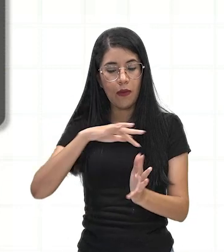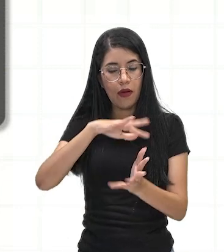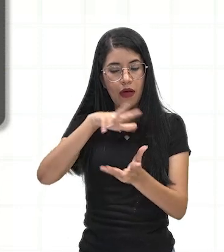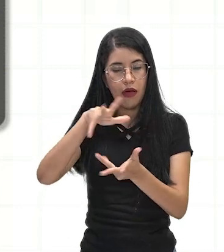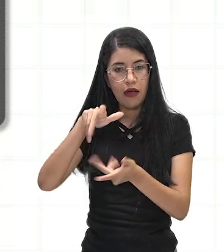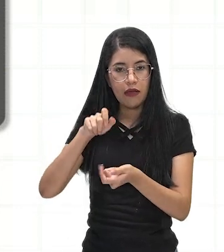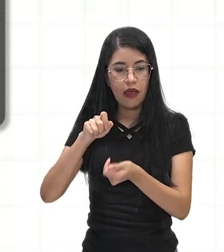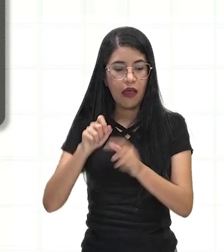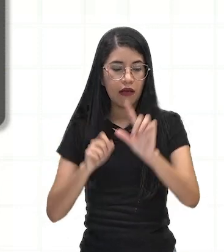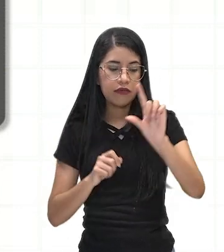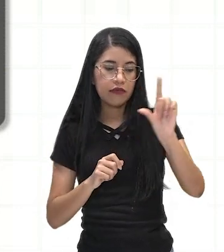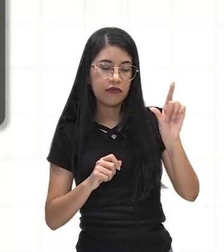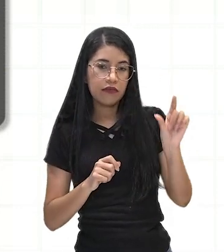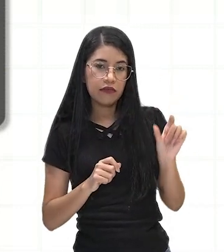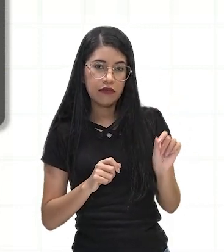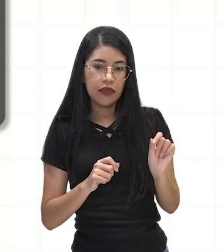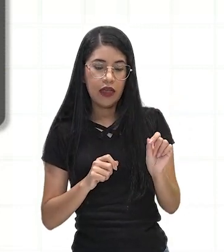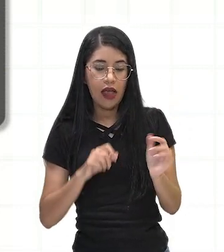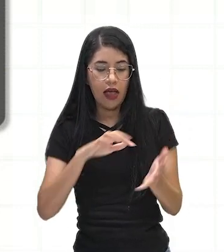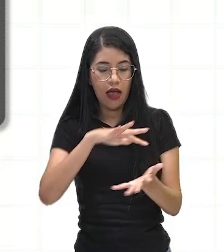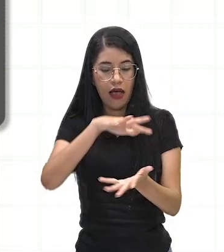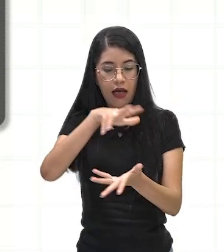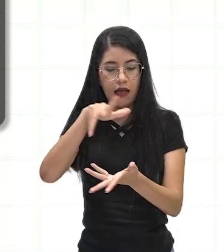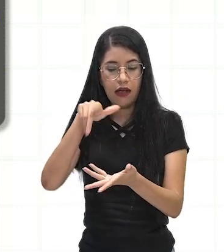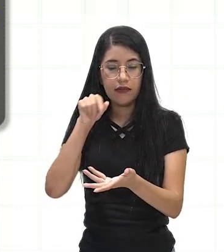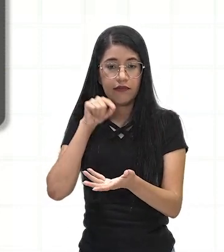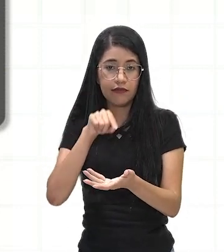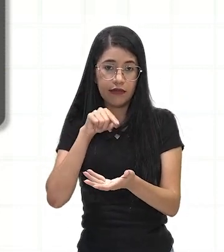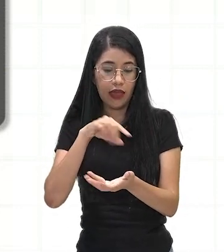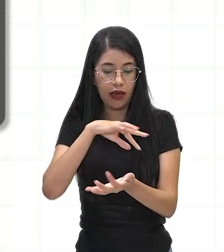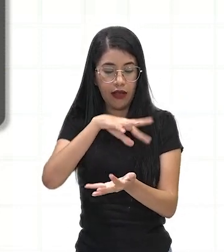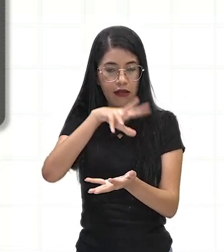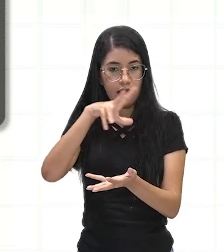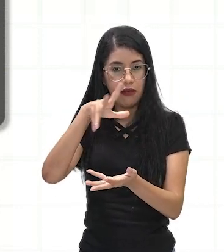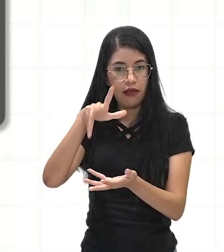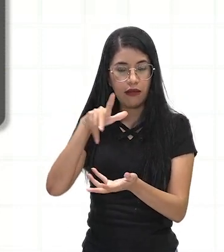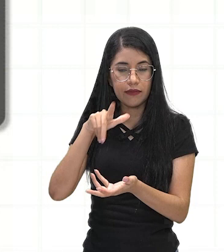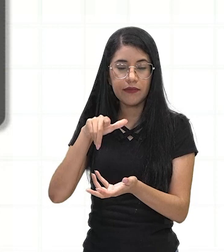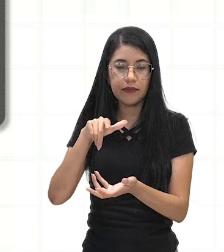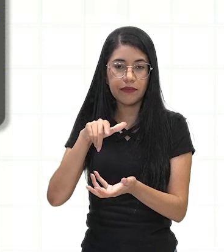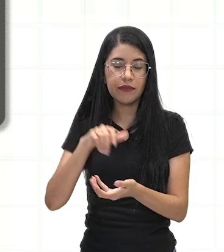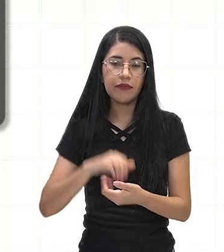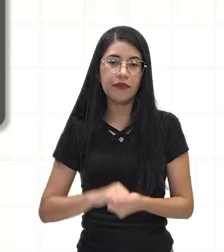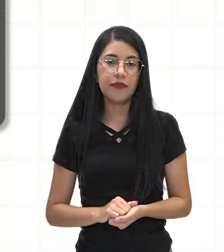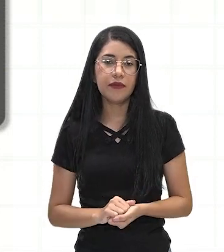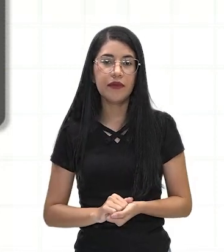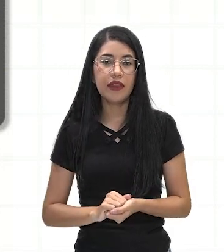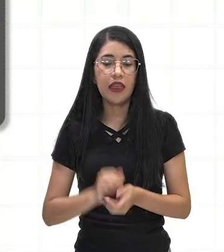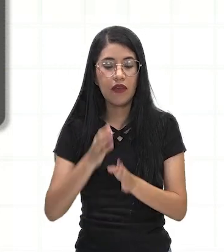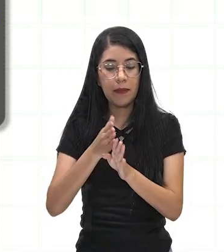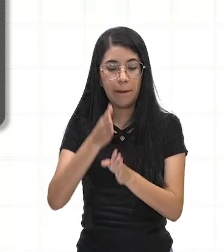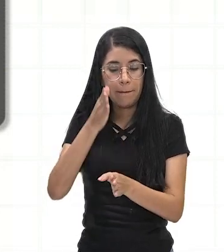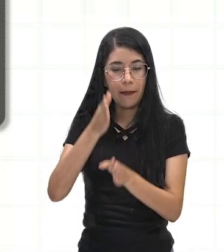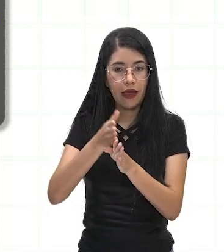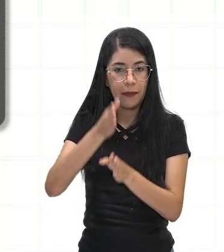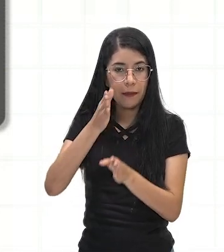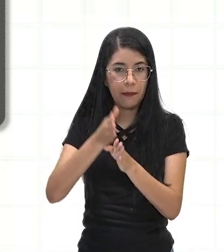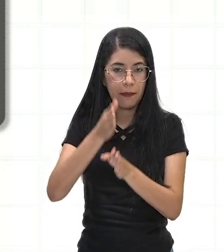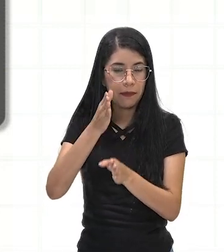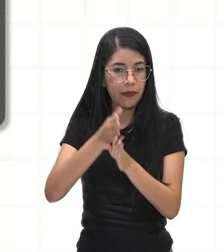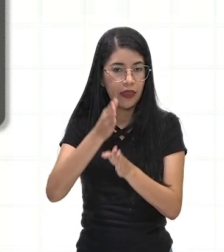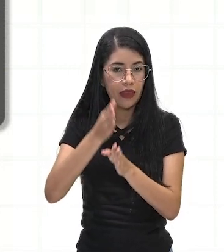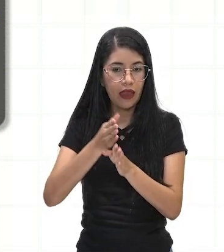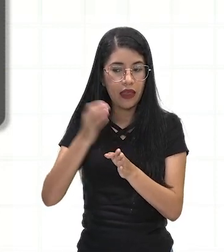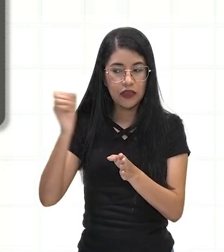Terra e a Lua. A Terra ela vai ficar aqui no meio do Sol, entre o Sol e a Lua, e ela vai bloquear a